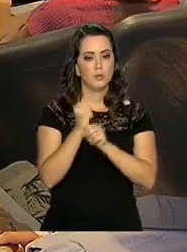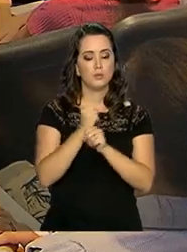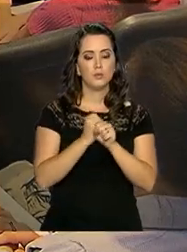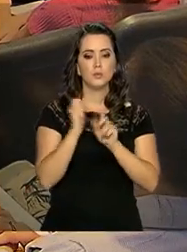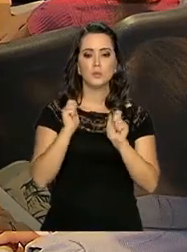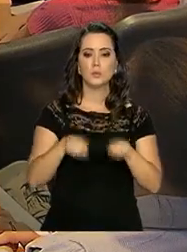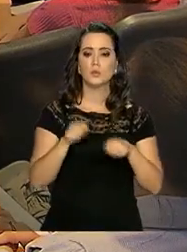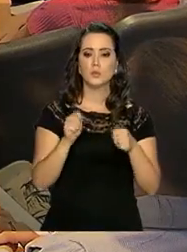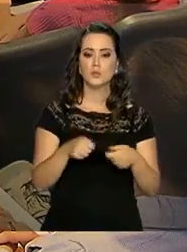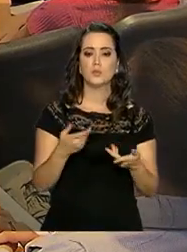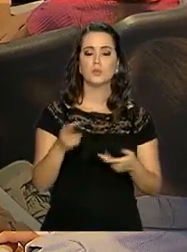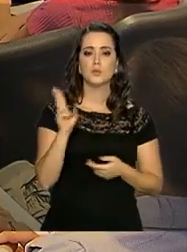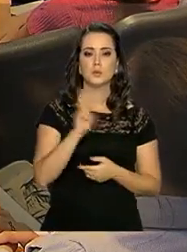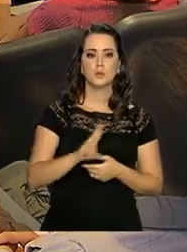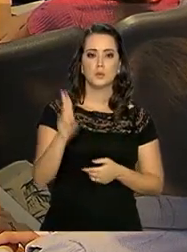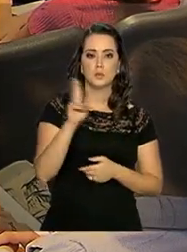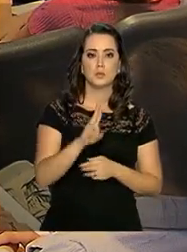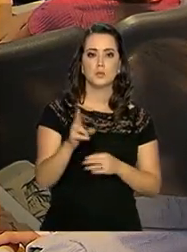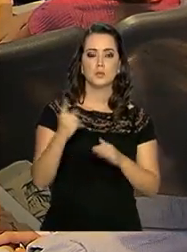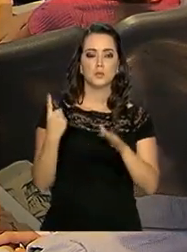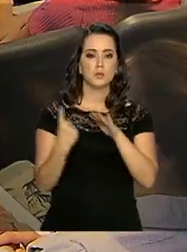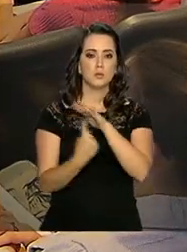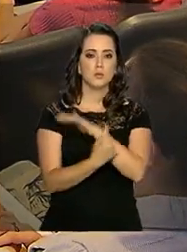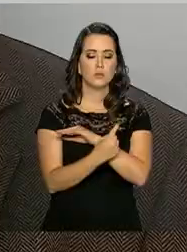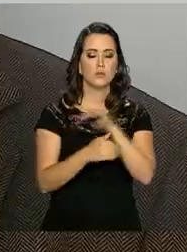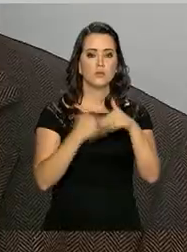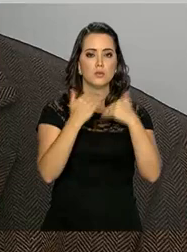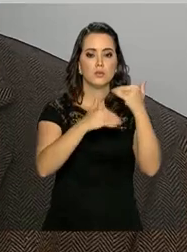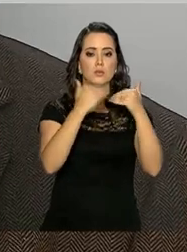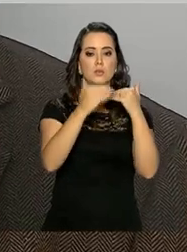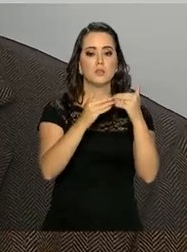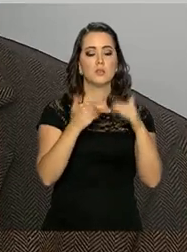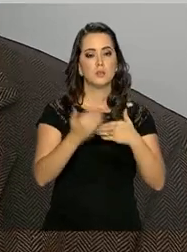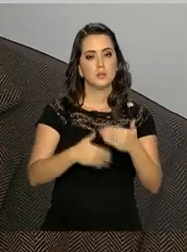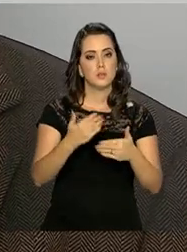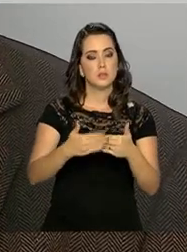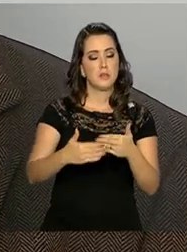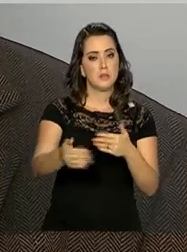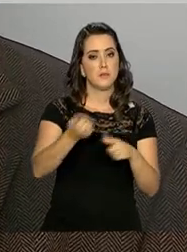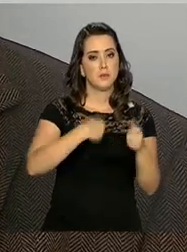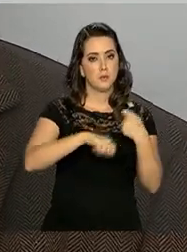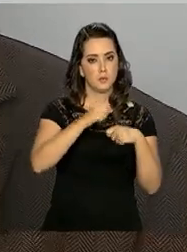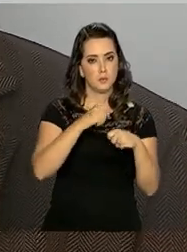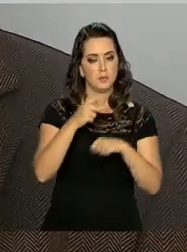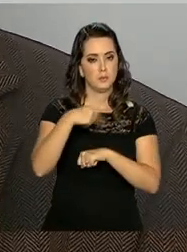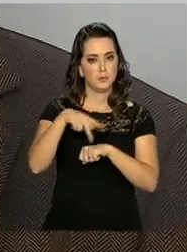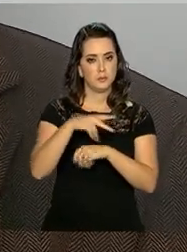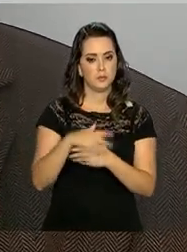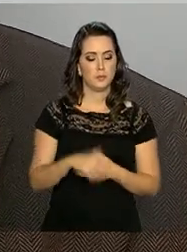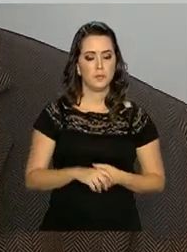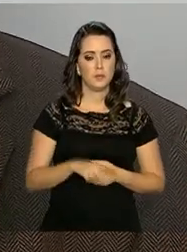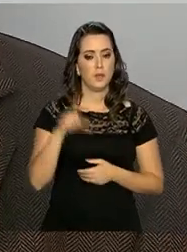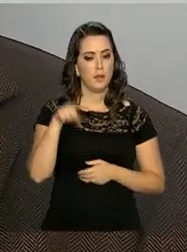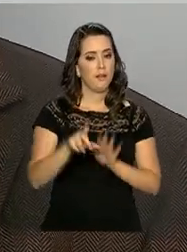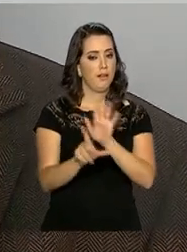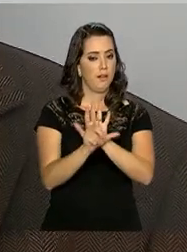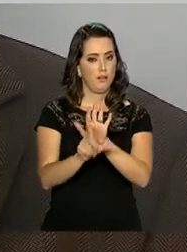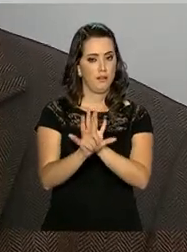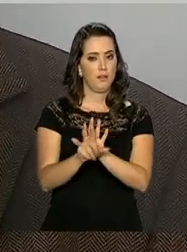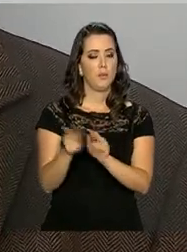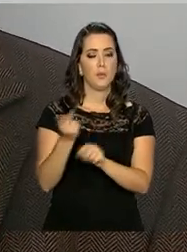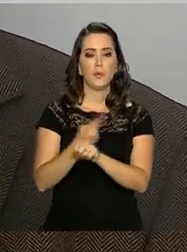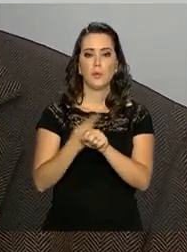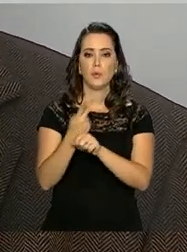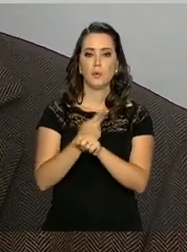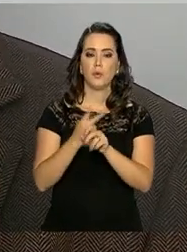possibilita utilizar a migração como um vetor de crescimento e desenvolvimento econômico para o país é uma lei que ela procura